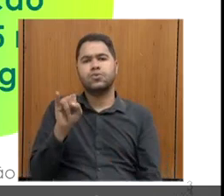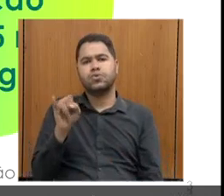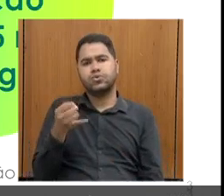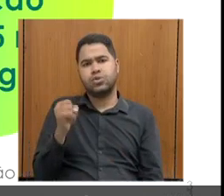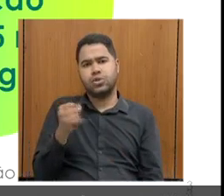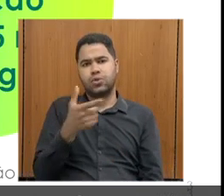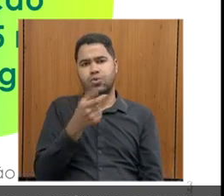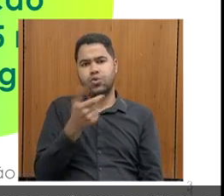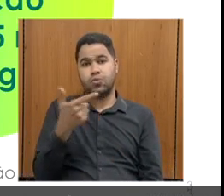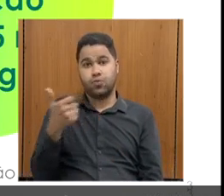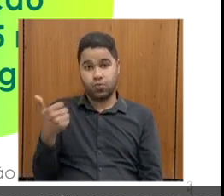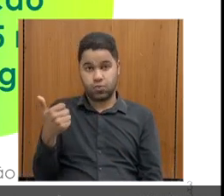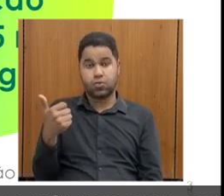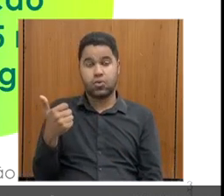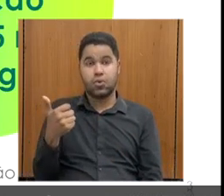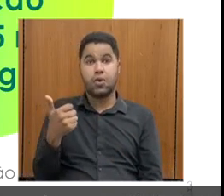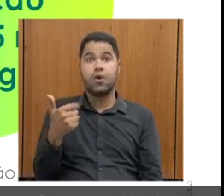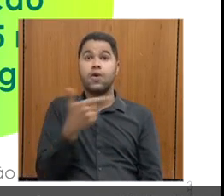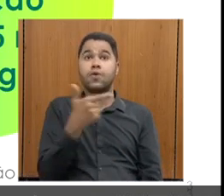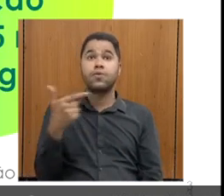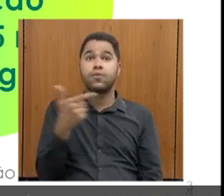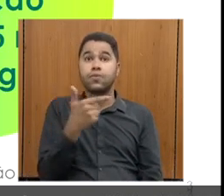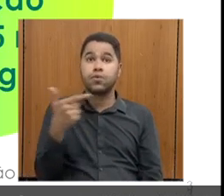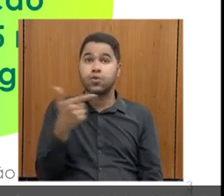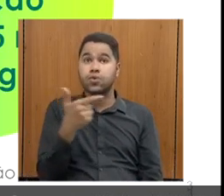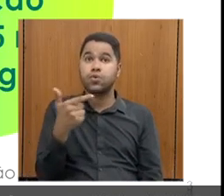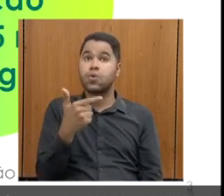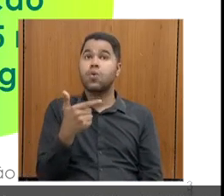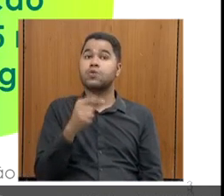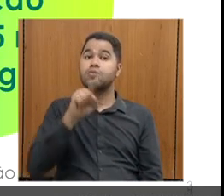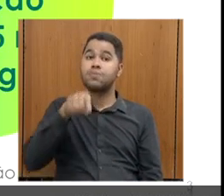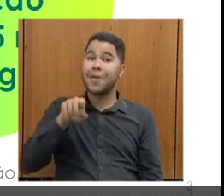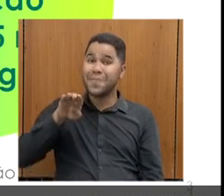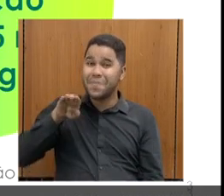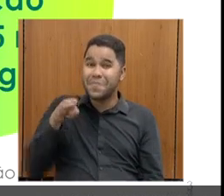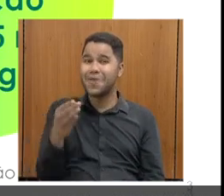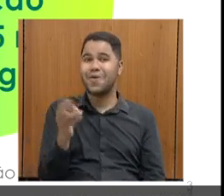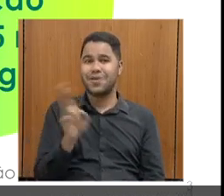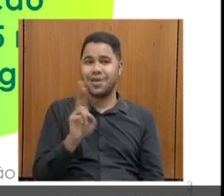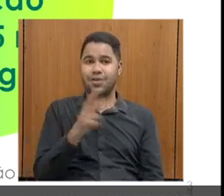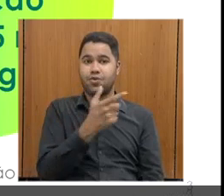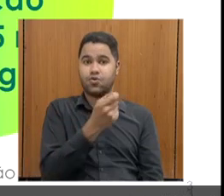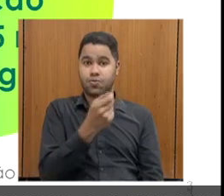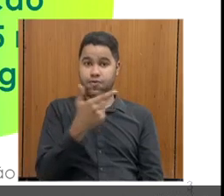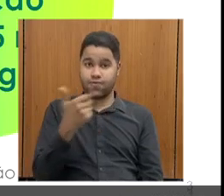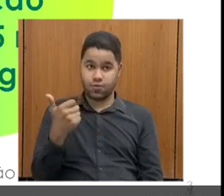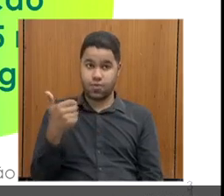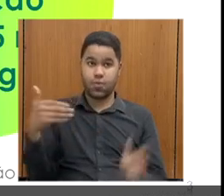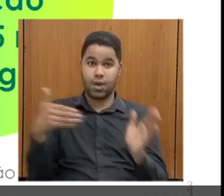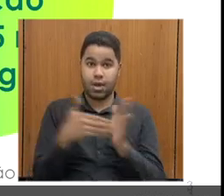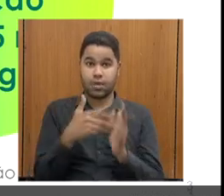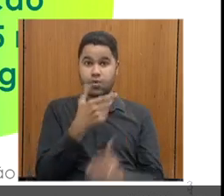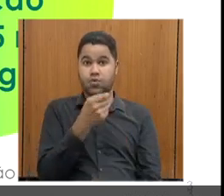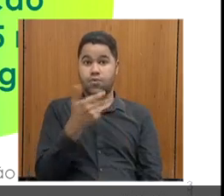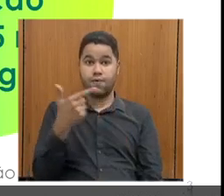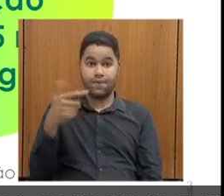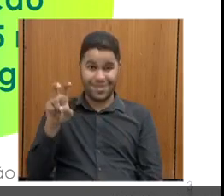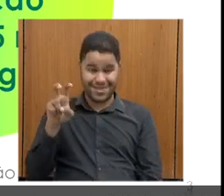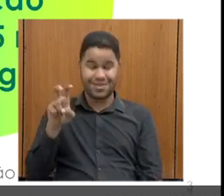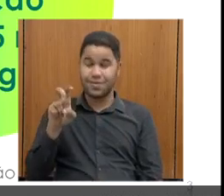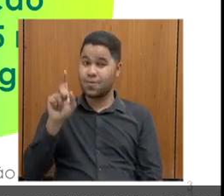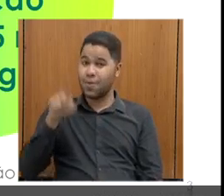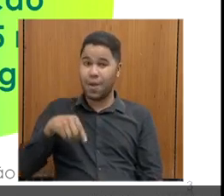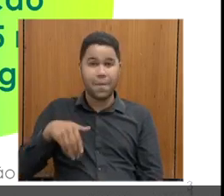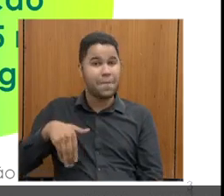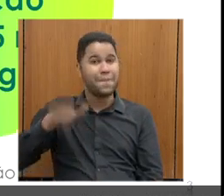2021 são 22 e meio bilhões de reais de 2021 a2025 é o maior